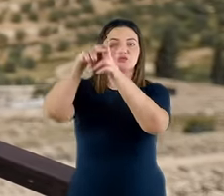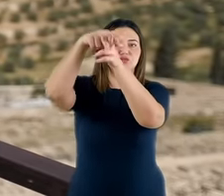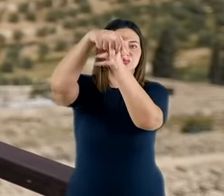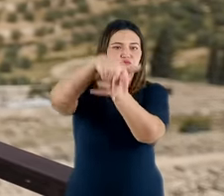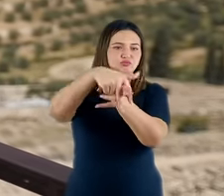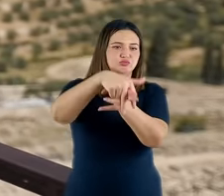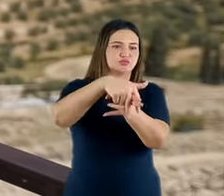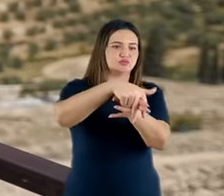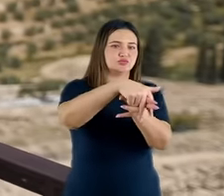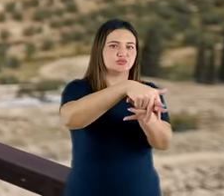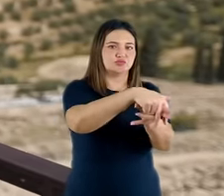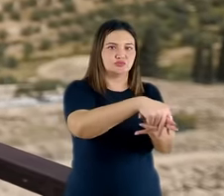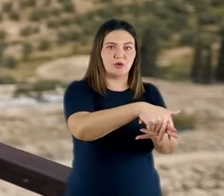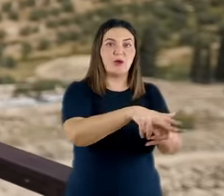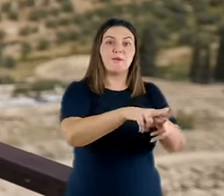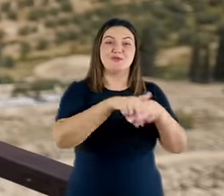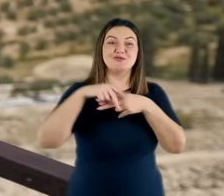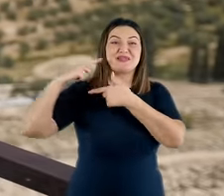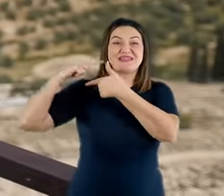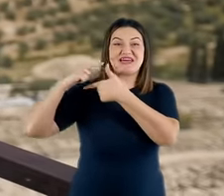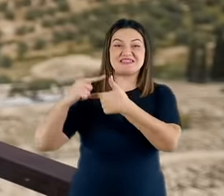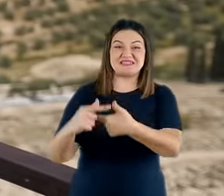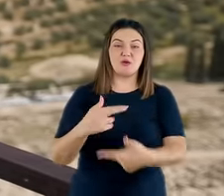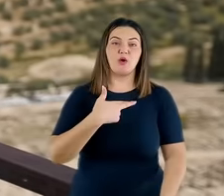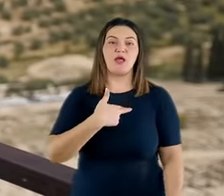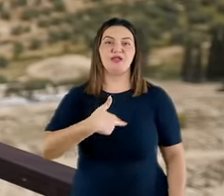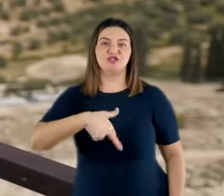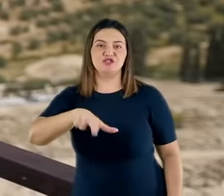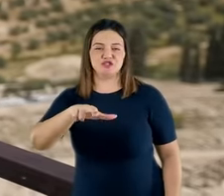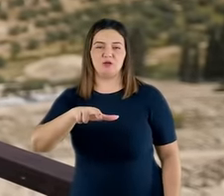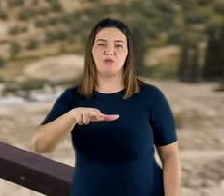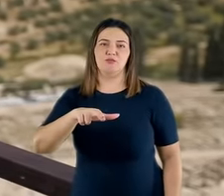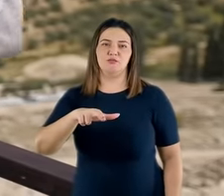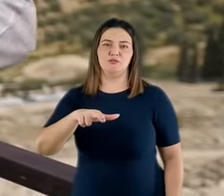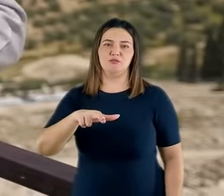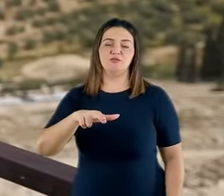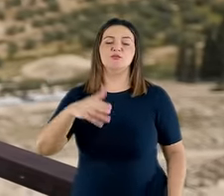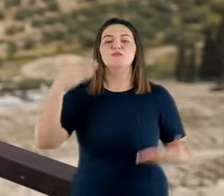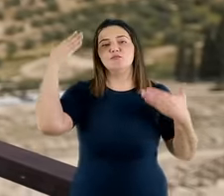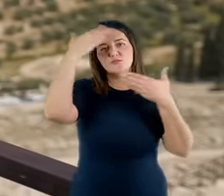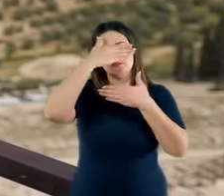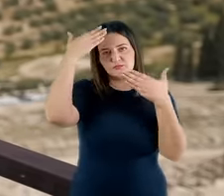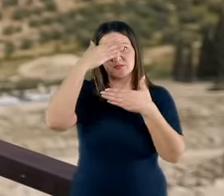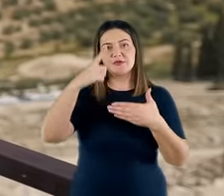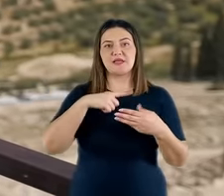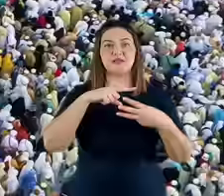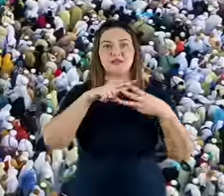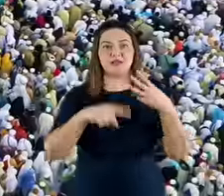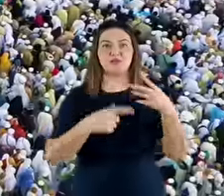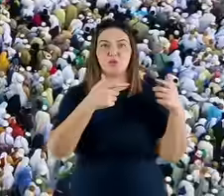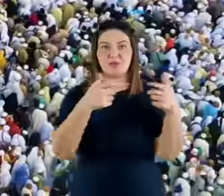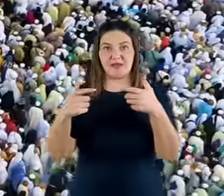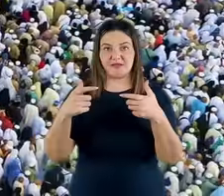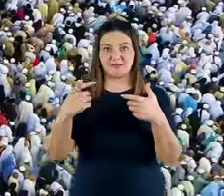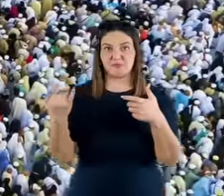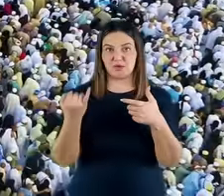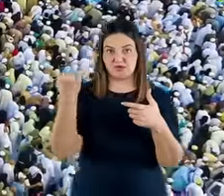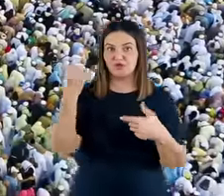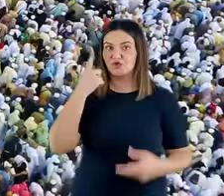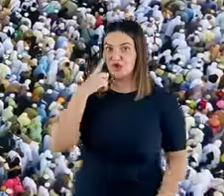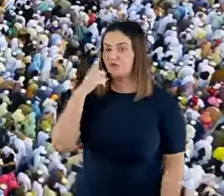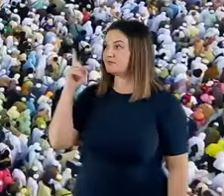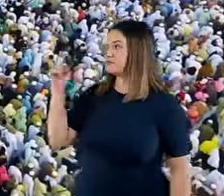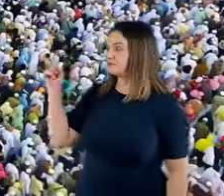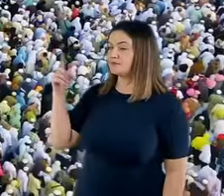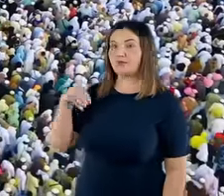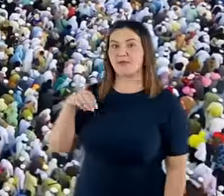em direção à Medina. Portanto, de acordo com a tradição muçulmana, há três lugares sagrados para o Islã: o lugar de Meca,